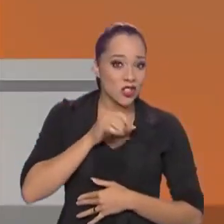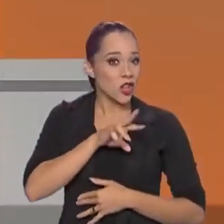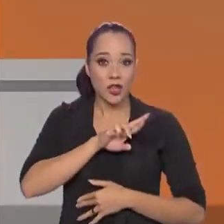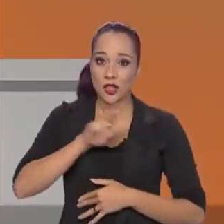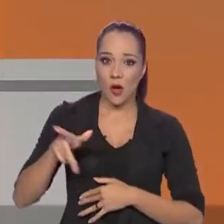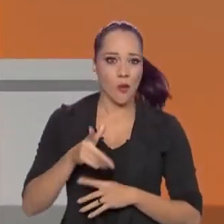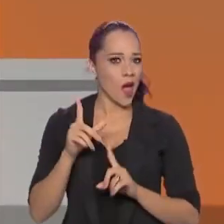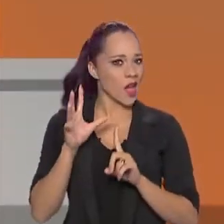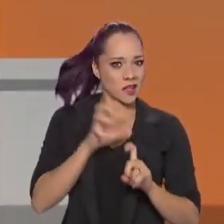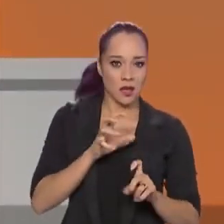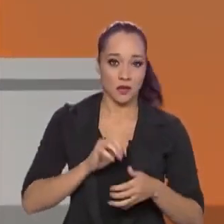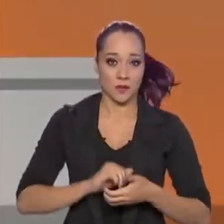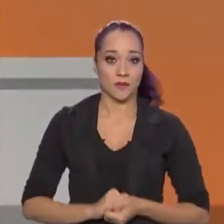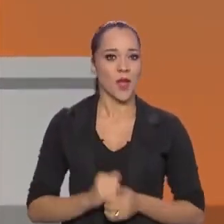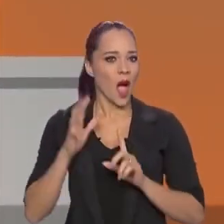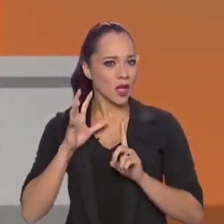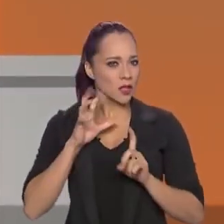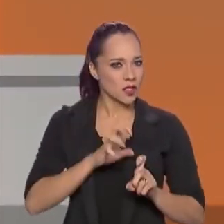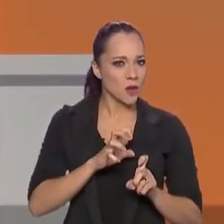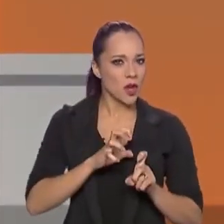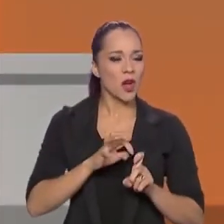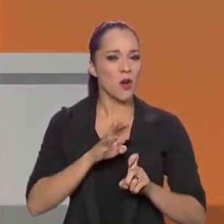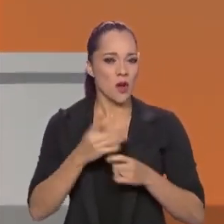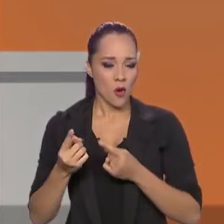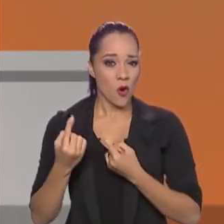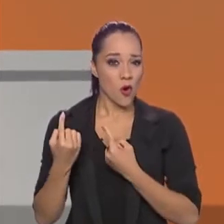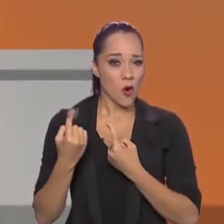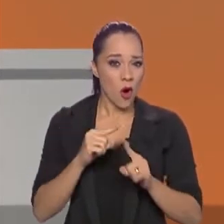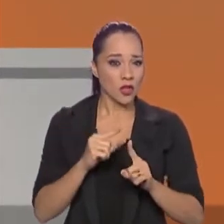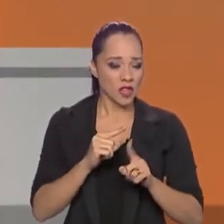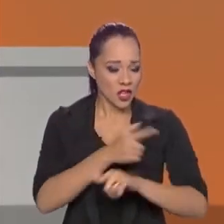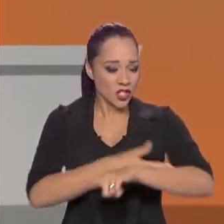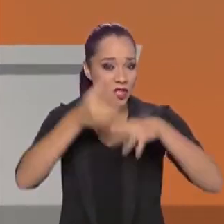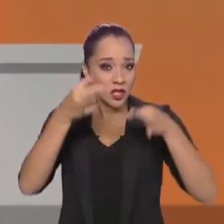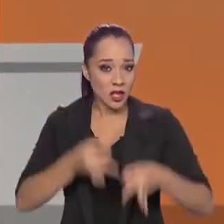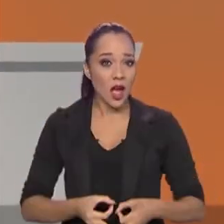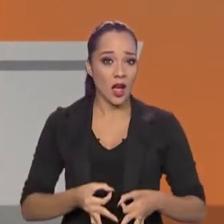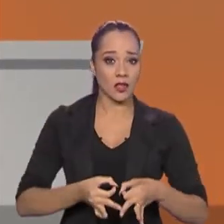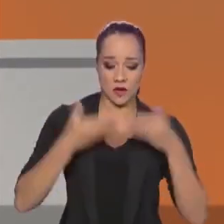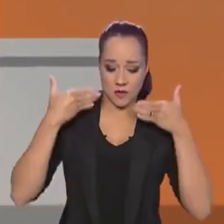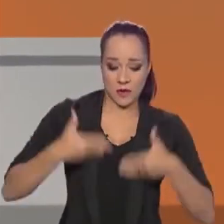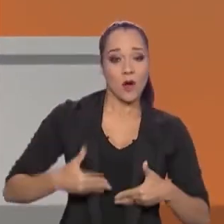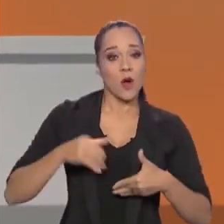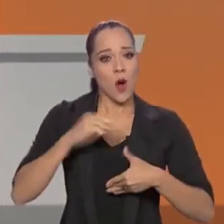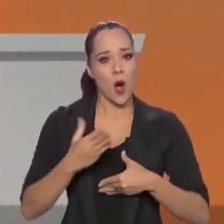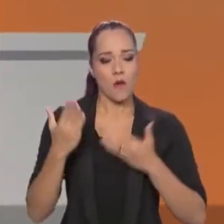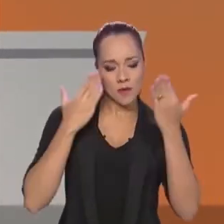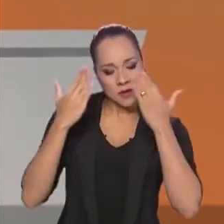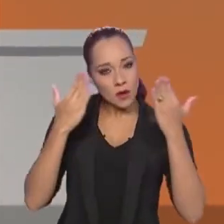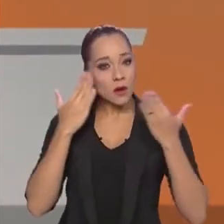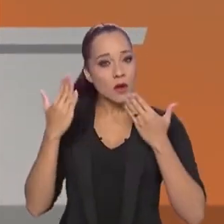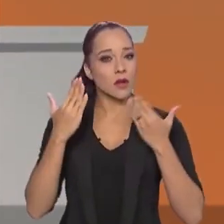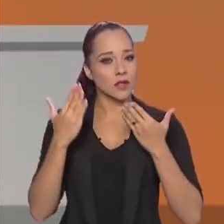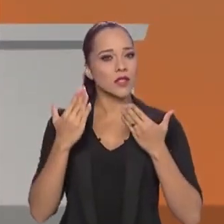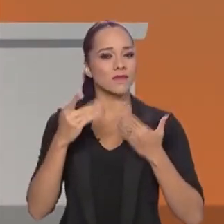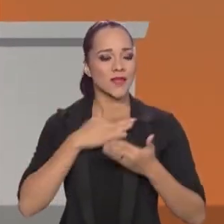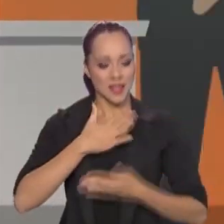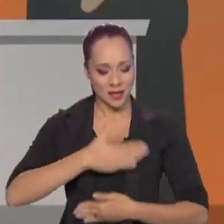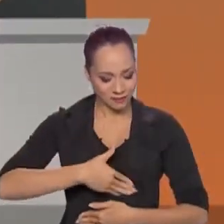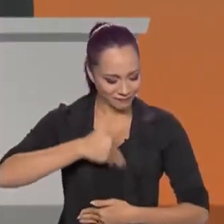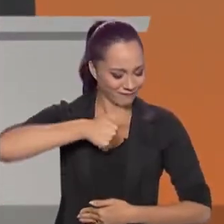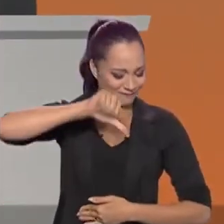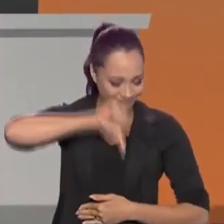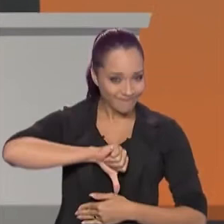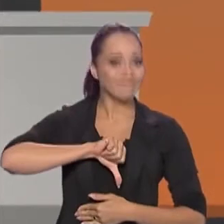assédio. O assédio moral atinge a dignidade, a integridade física ou psíquica da vítima e tem sua autoestima